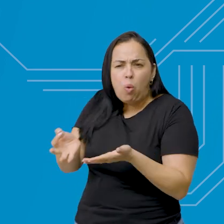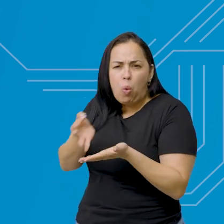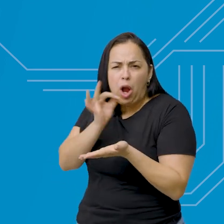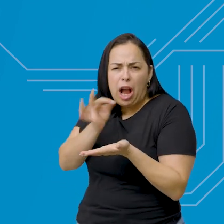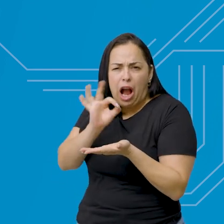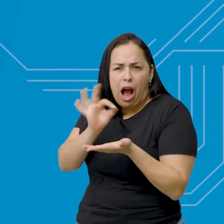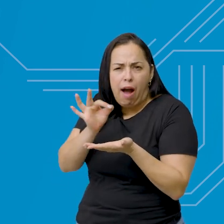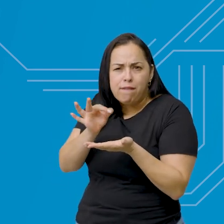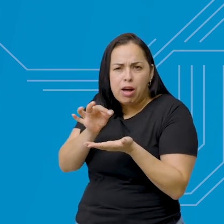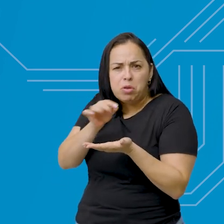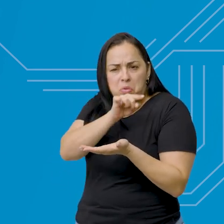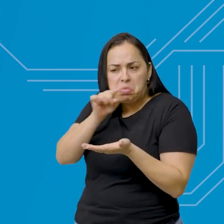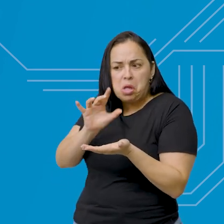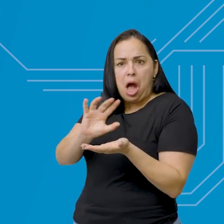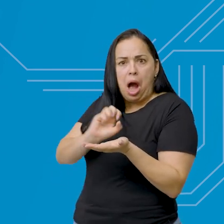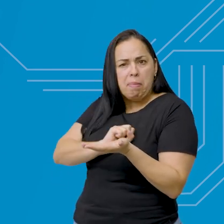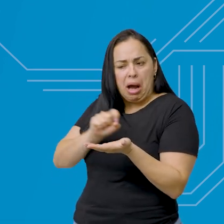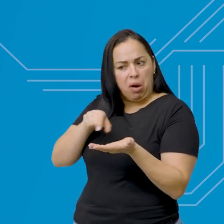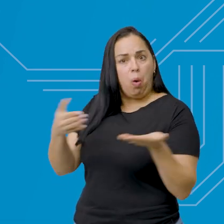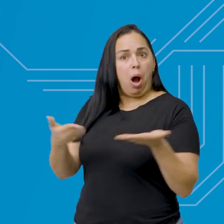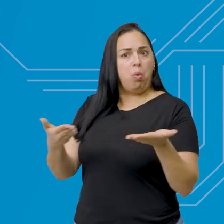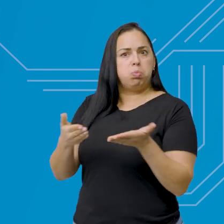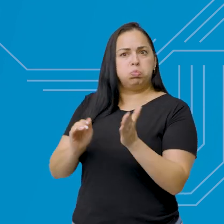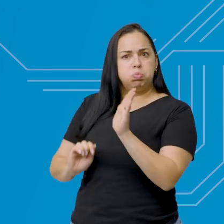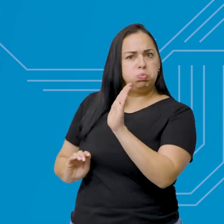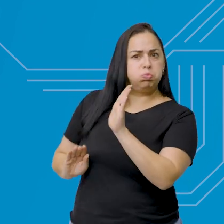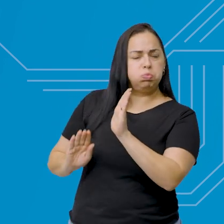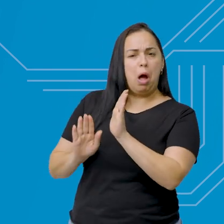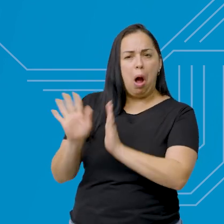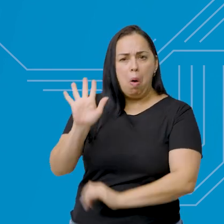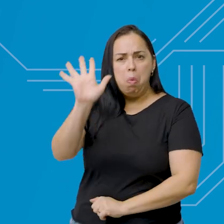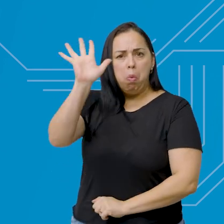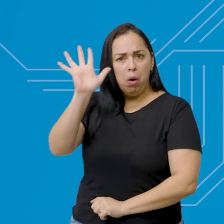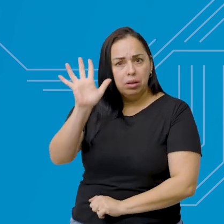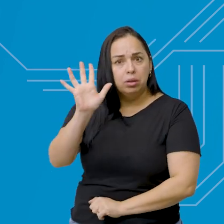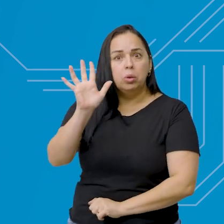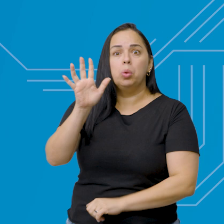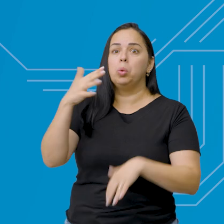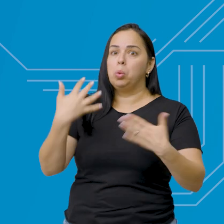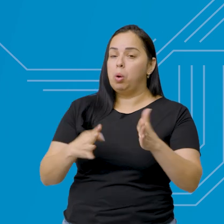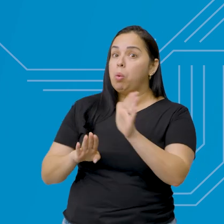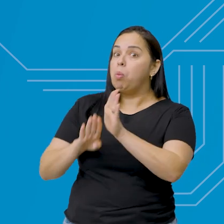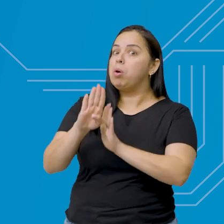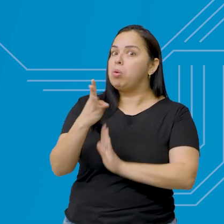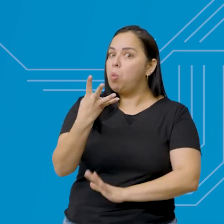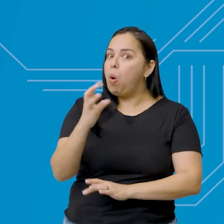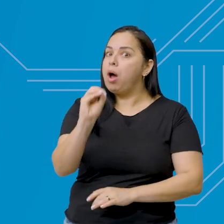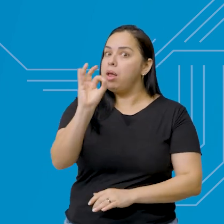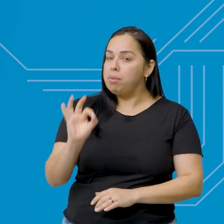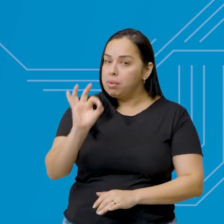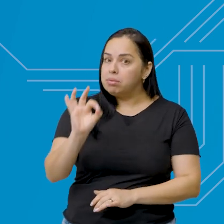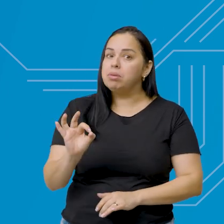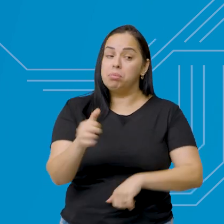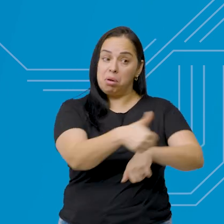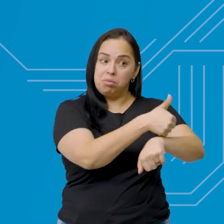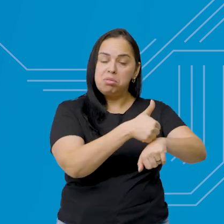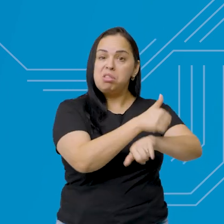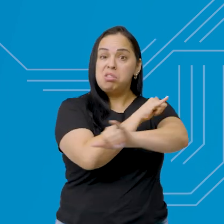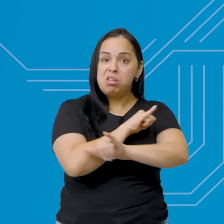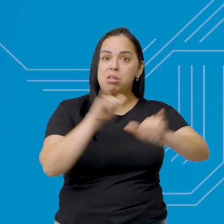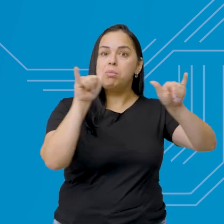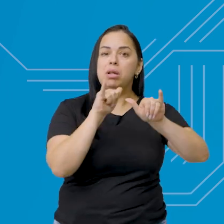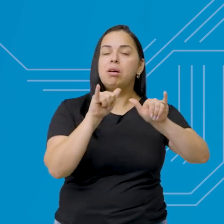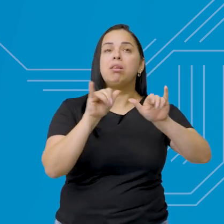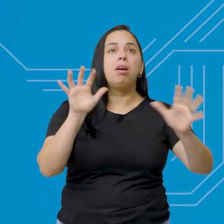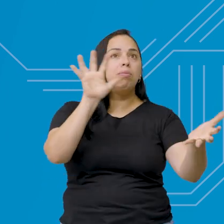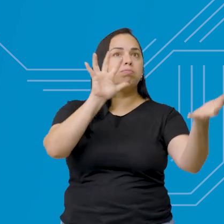quase todo brasileiro ama está mais caro? Em 2024, a alta foi de 40%. E especialistas afirmam que